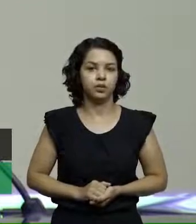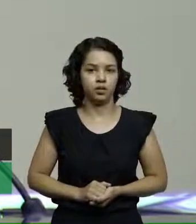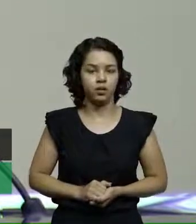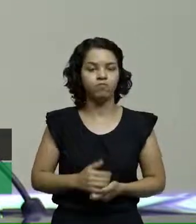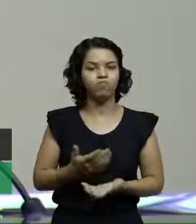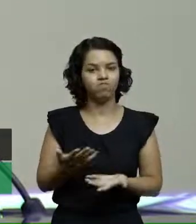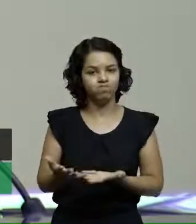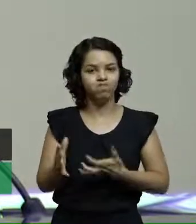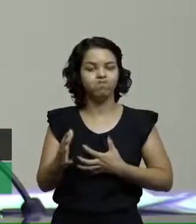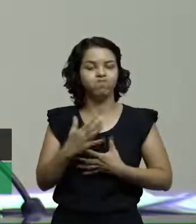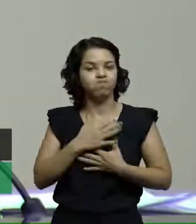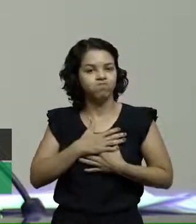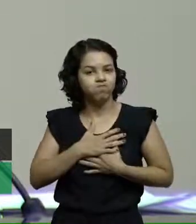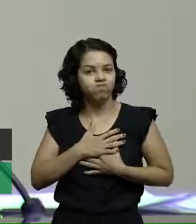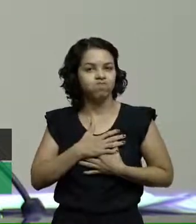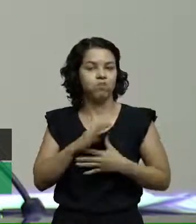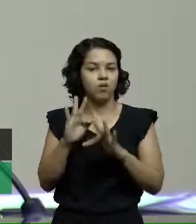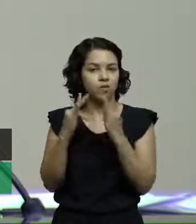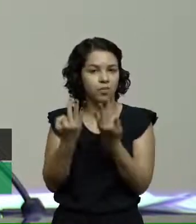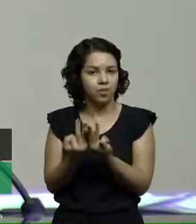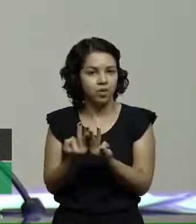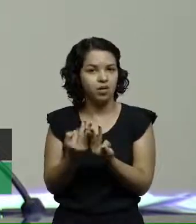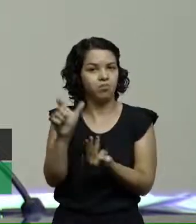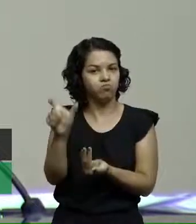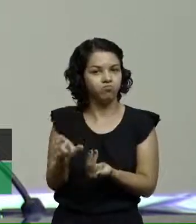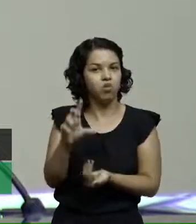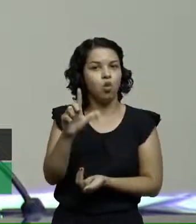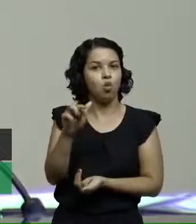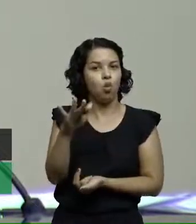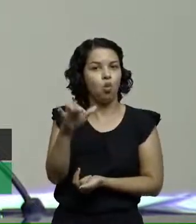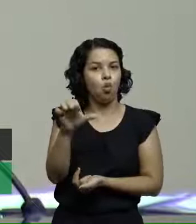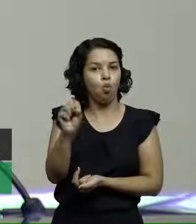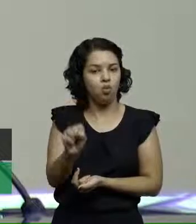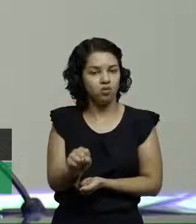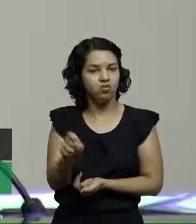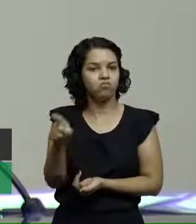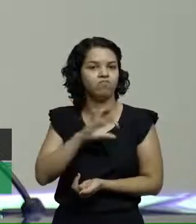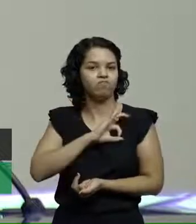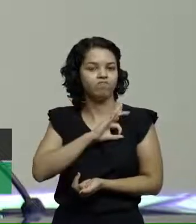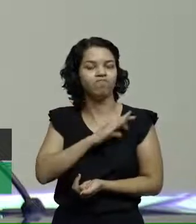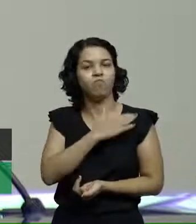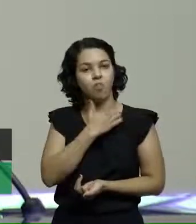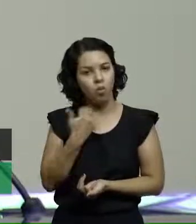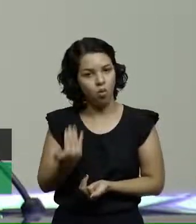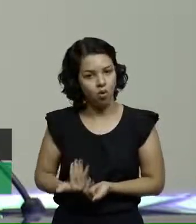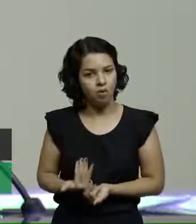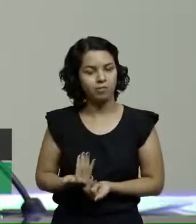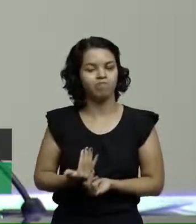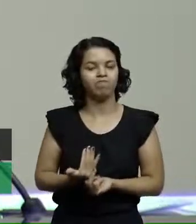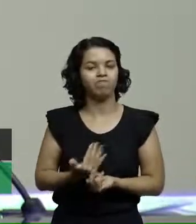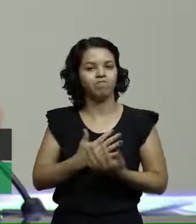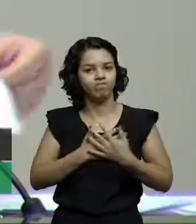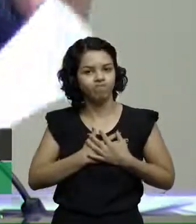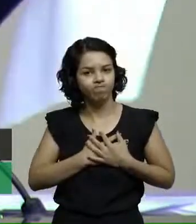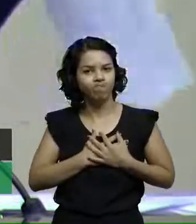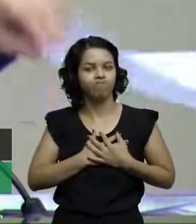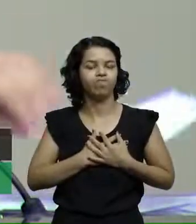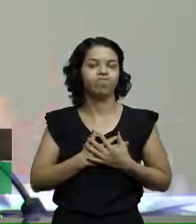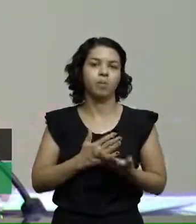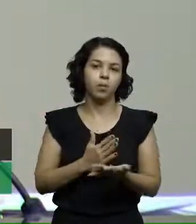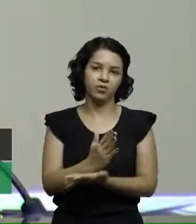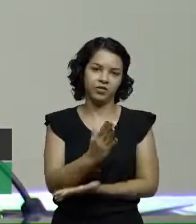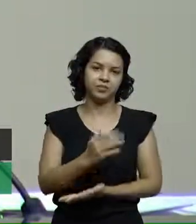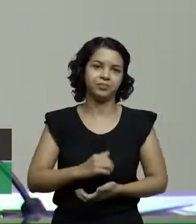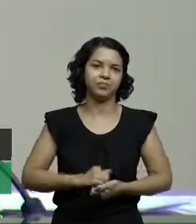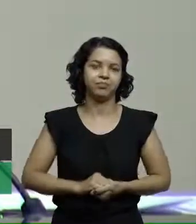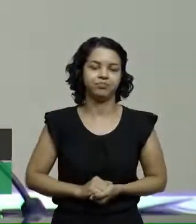Fernando Oliveira pesar pelo seu falecimento. Em discussão, em votação,